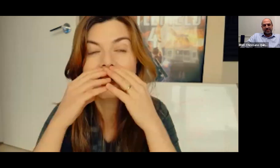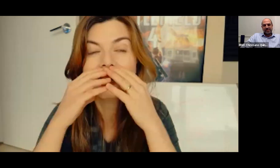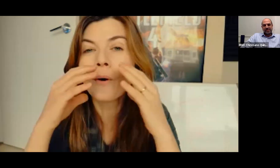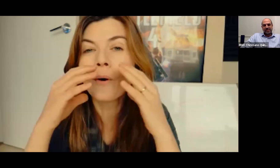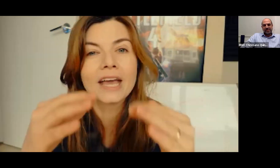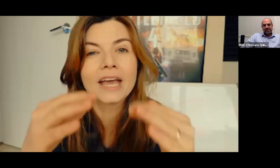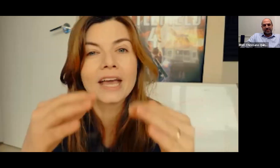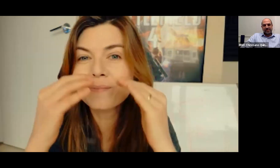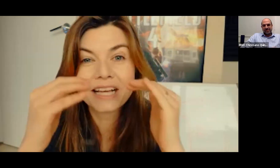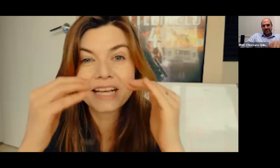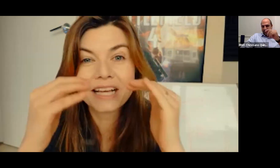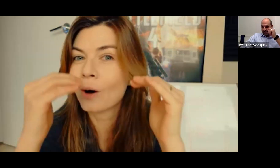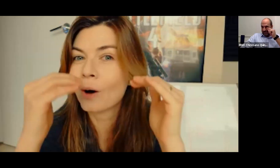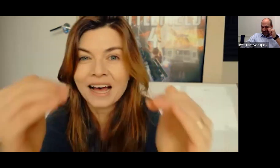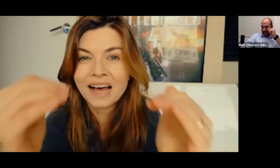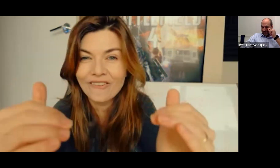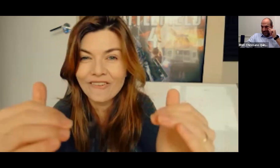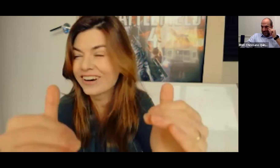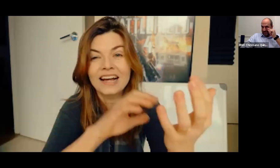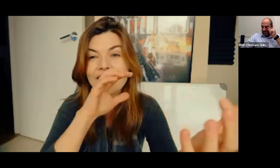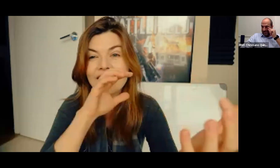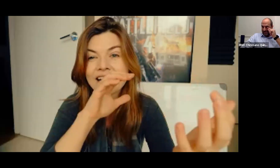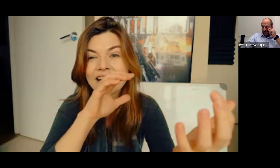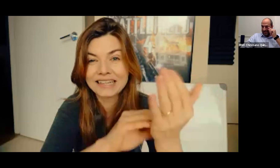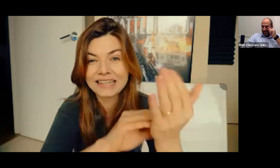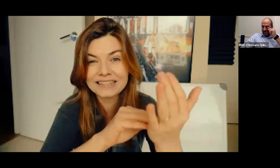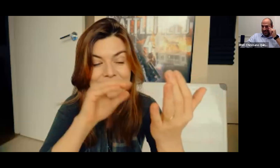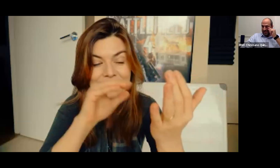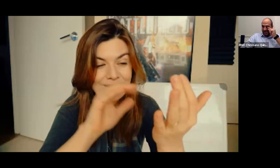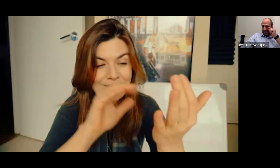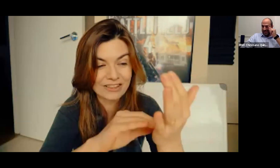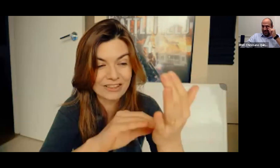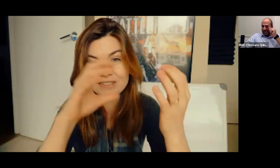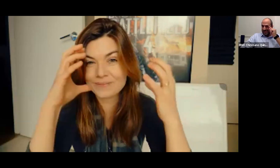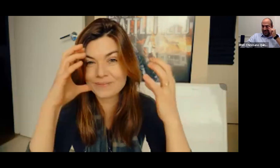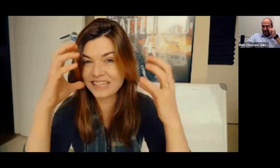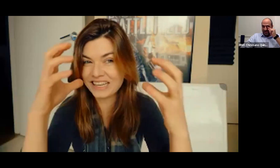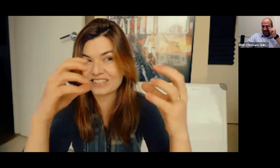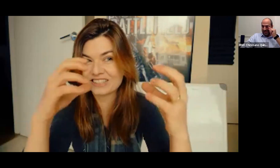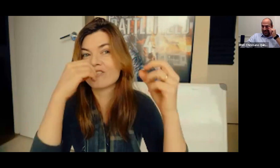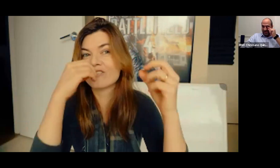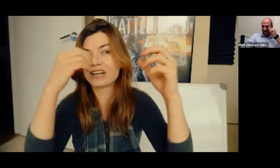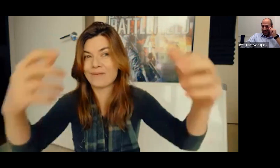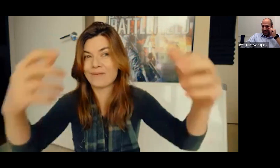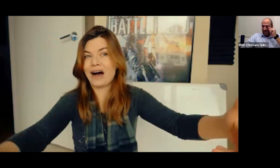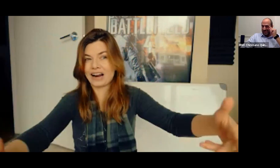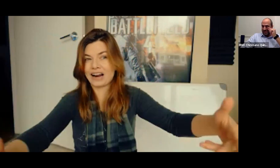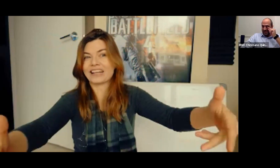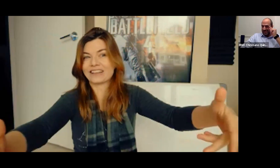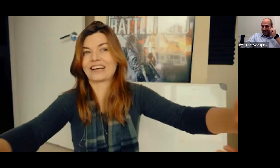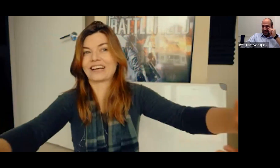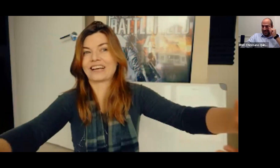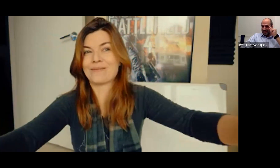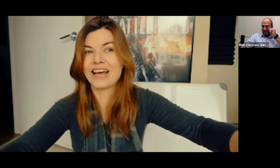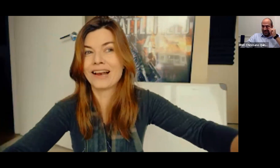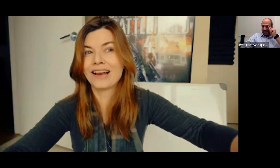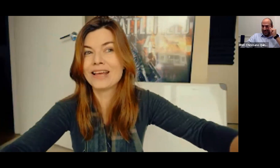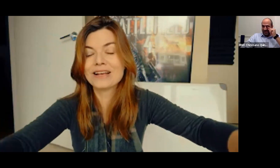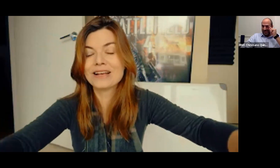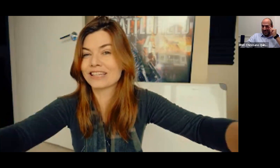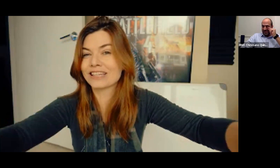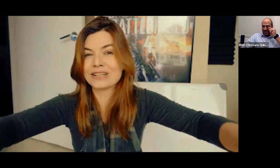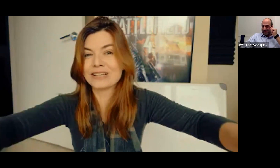tudo. Por que que ele me deu essa opção? Na hora que ele traz à minha mente a possibilidade de eu ficar mal lá dentro daquele